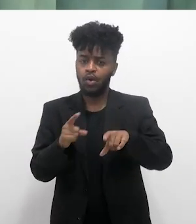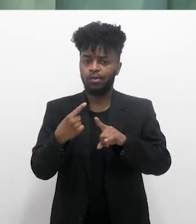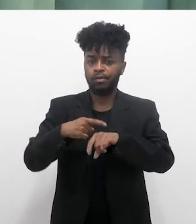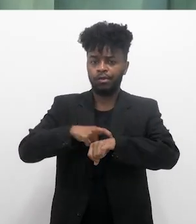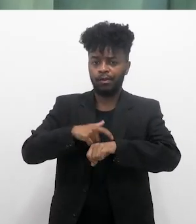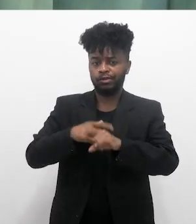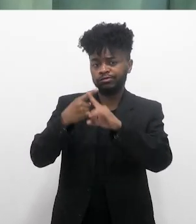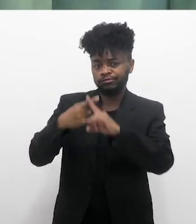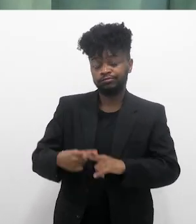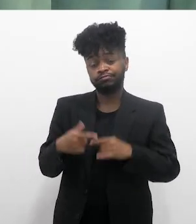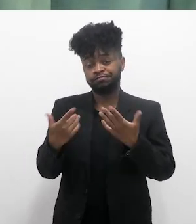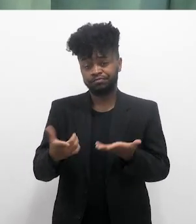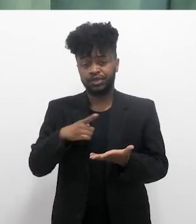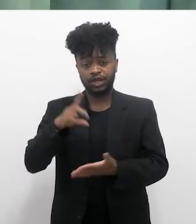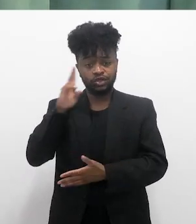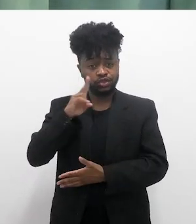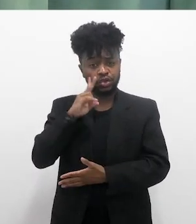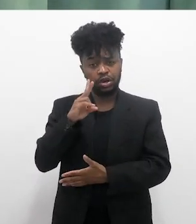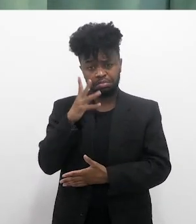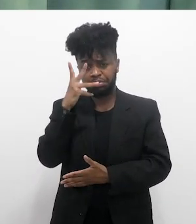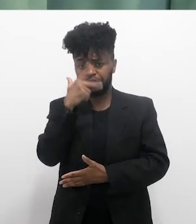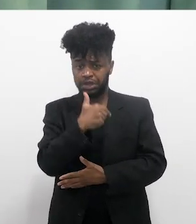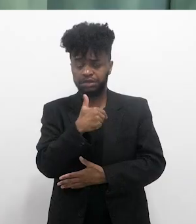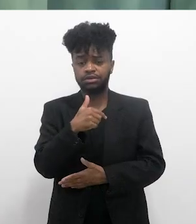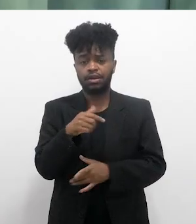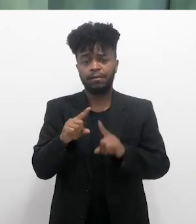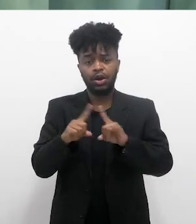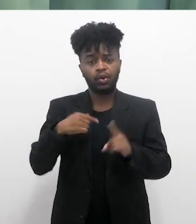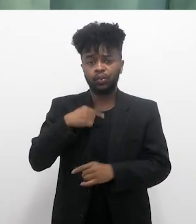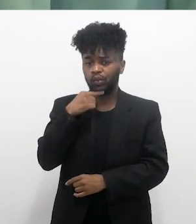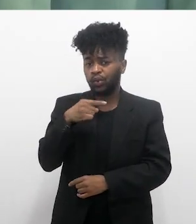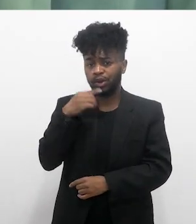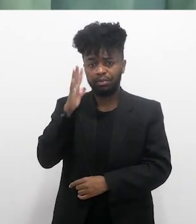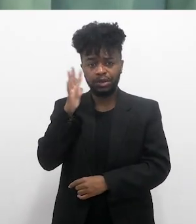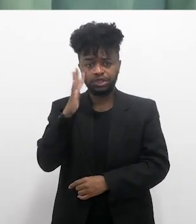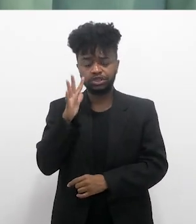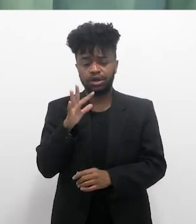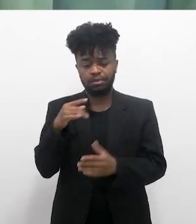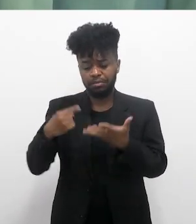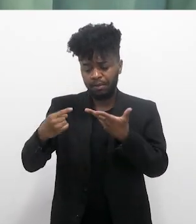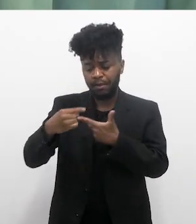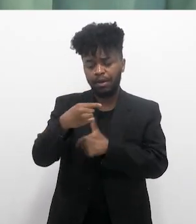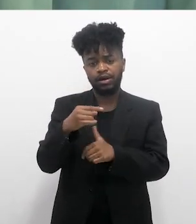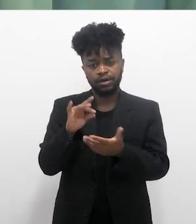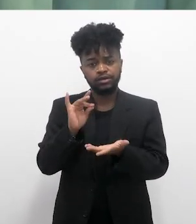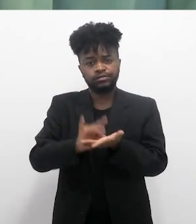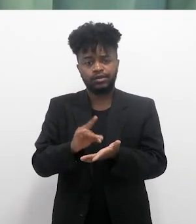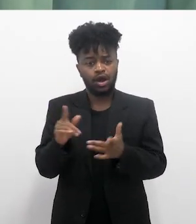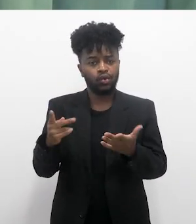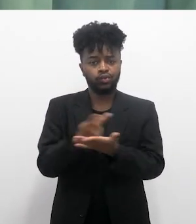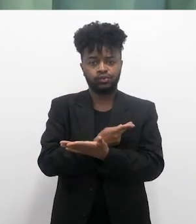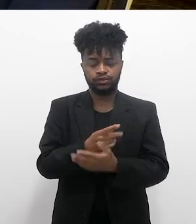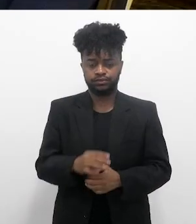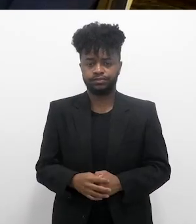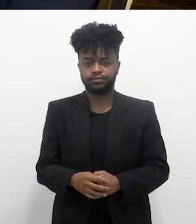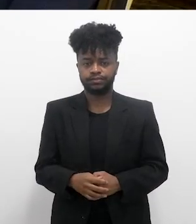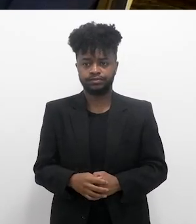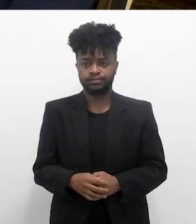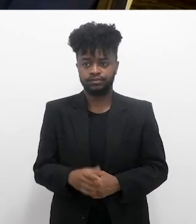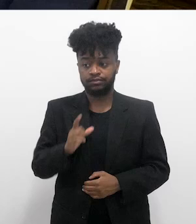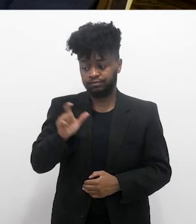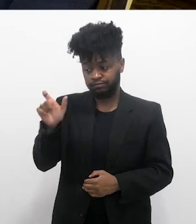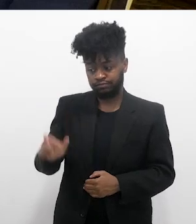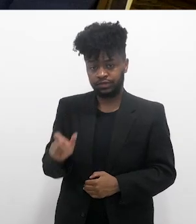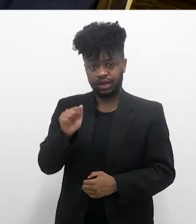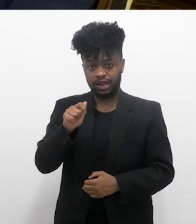é muito grande, muito linda. Eu jamais poderia imaginar que isso tudo viesse a acontecer. Está aqui o Alex Braga, que é